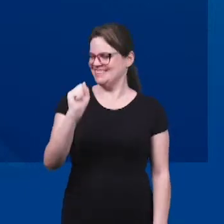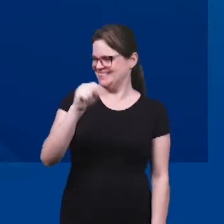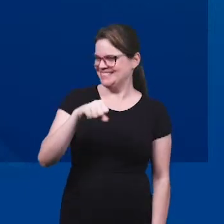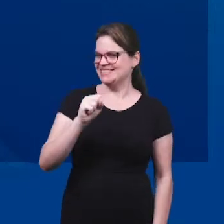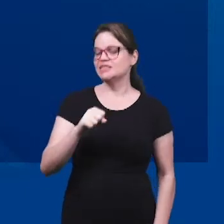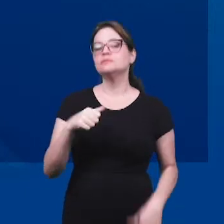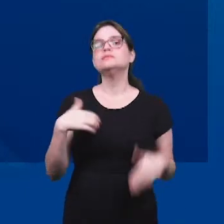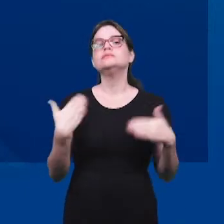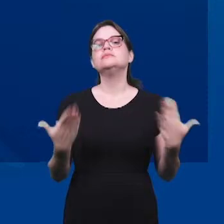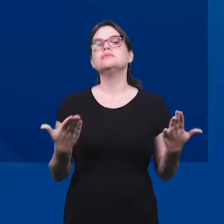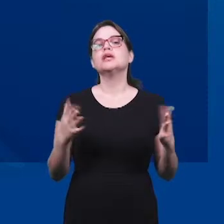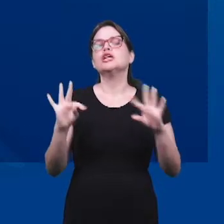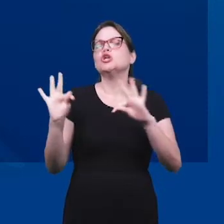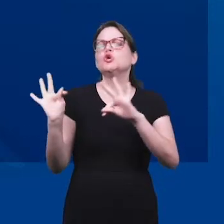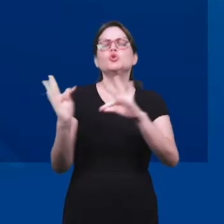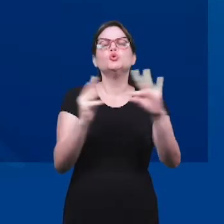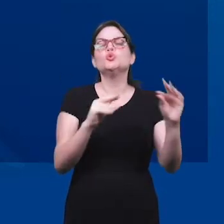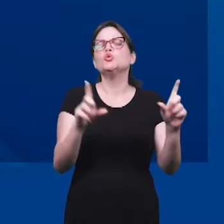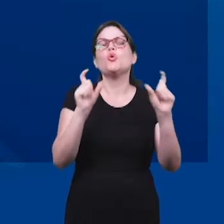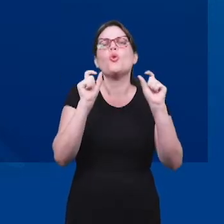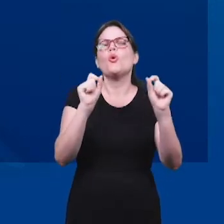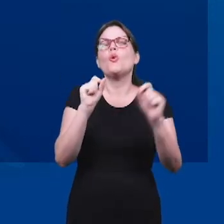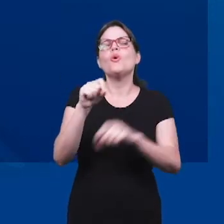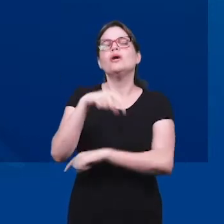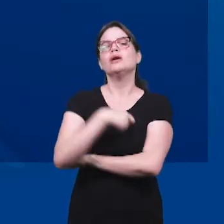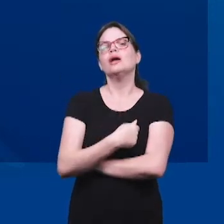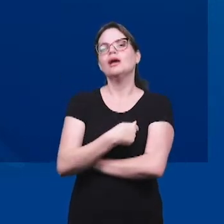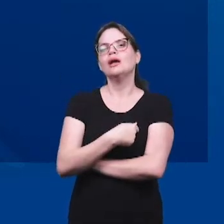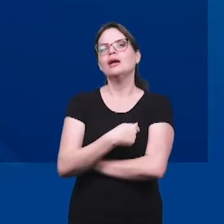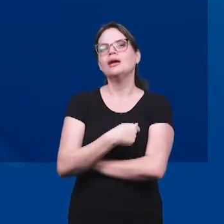Jesus e de tudo o que tem